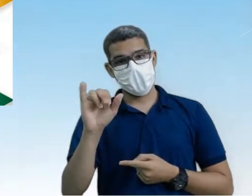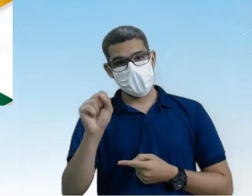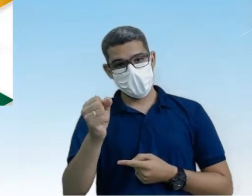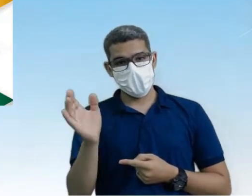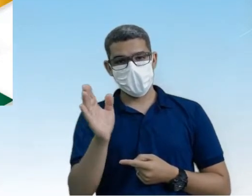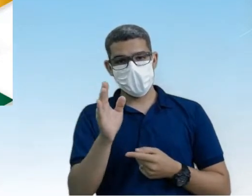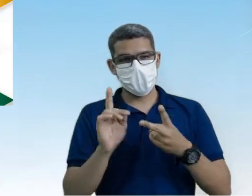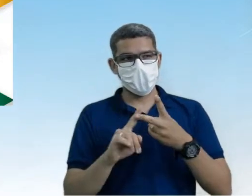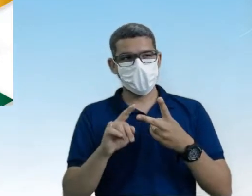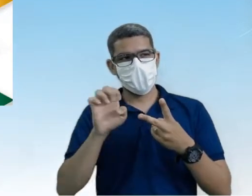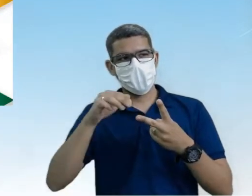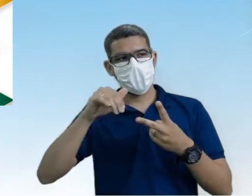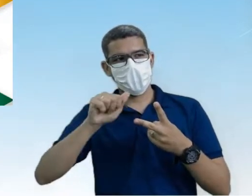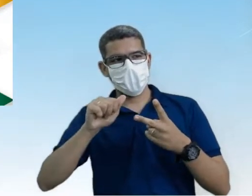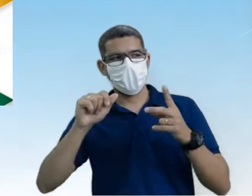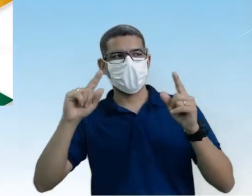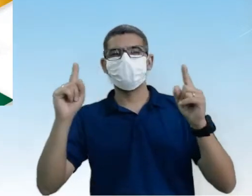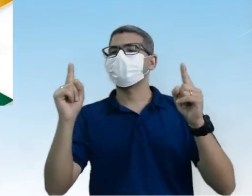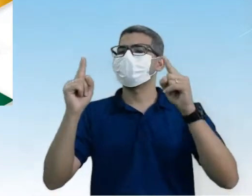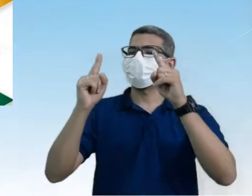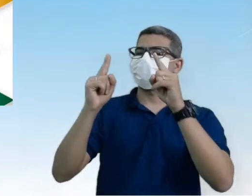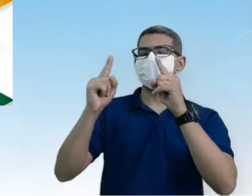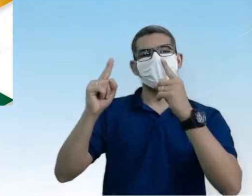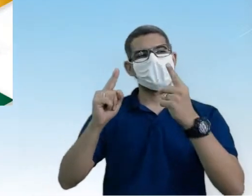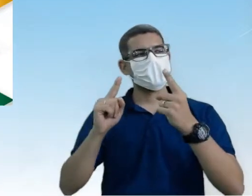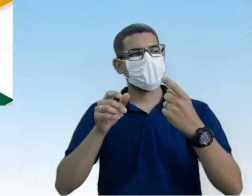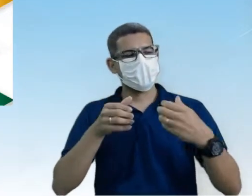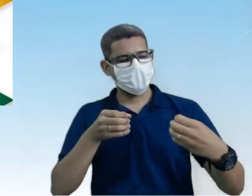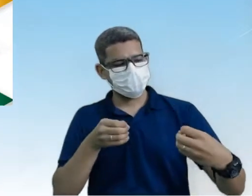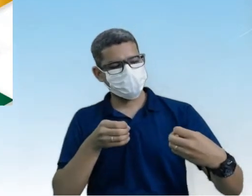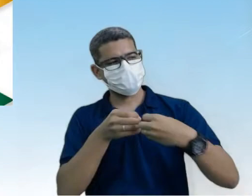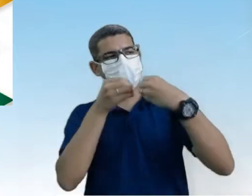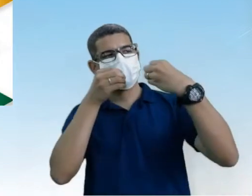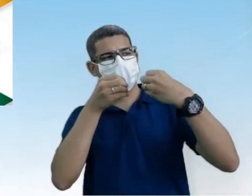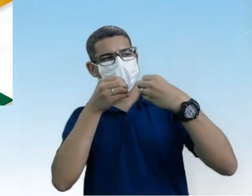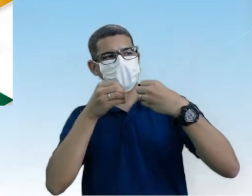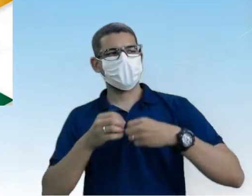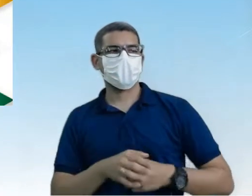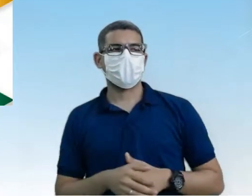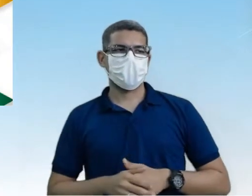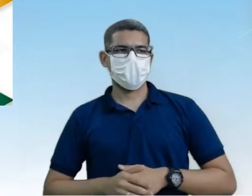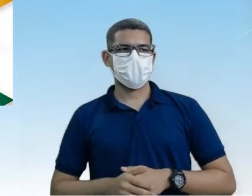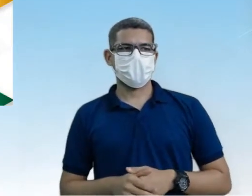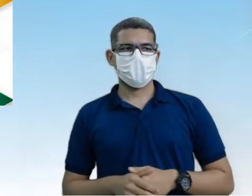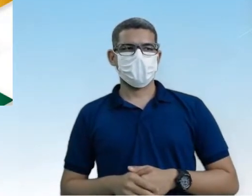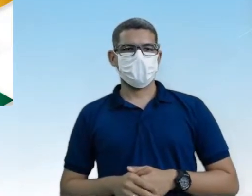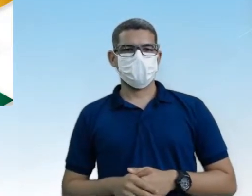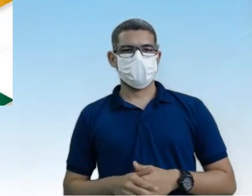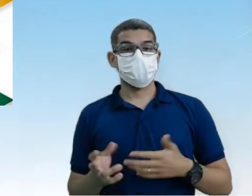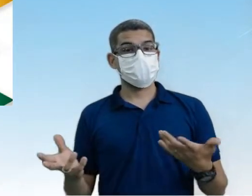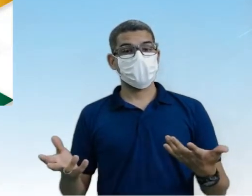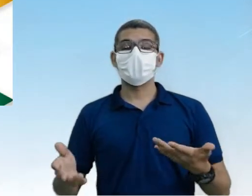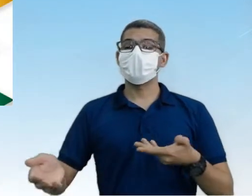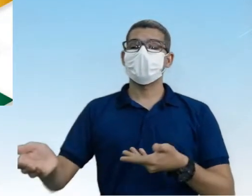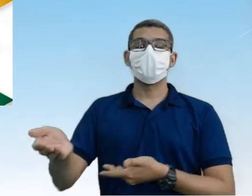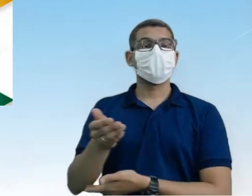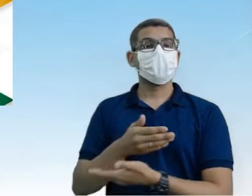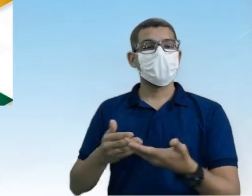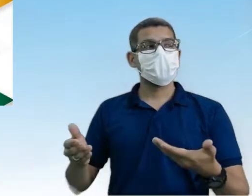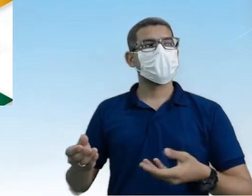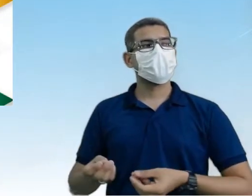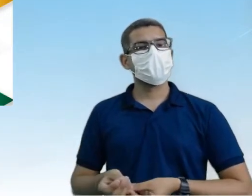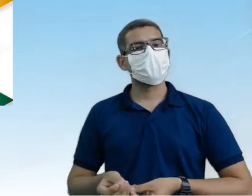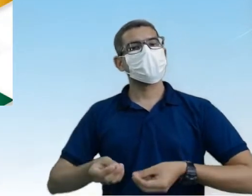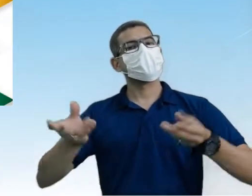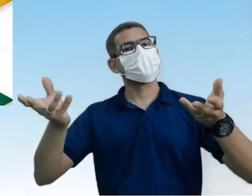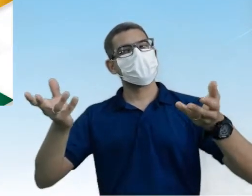se fossem eles dois aí brindando. Ou share a Coke with Chris and Emma. Compartilha a Coca com